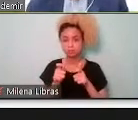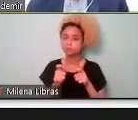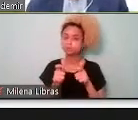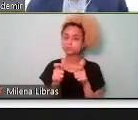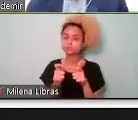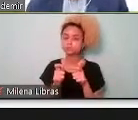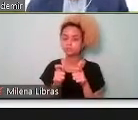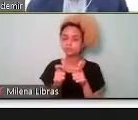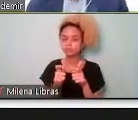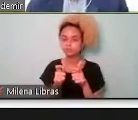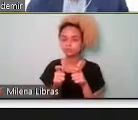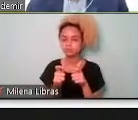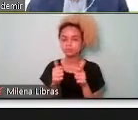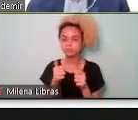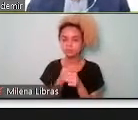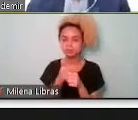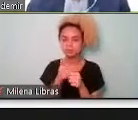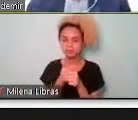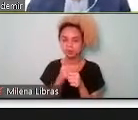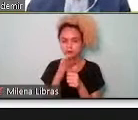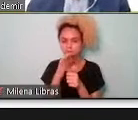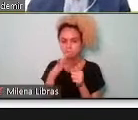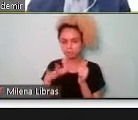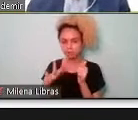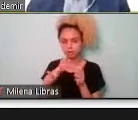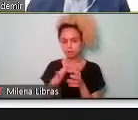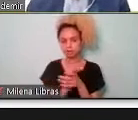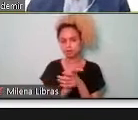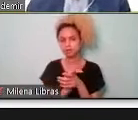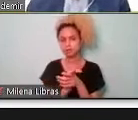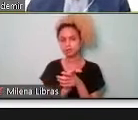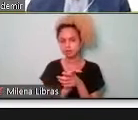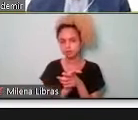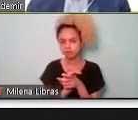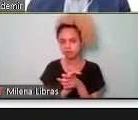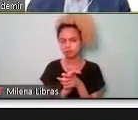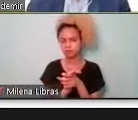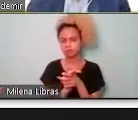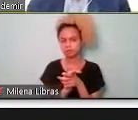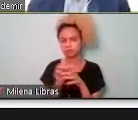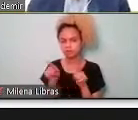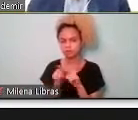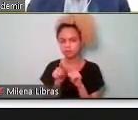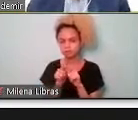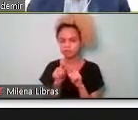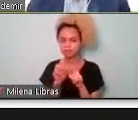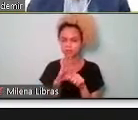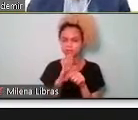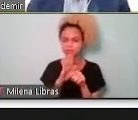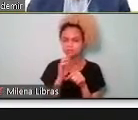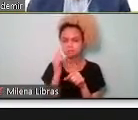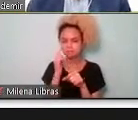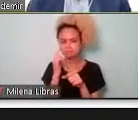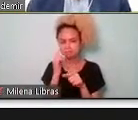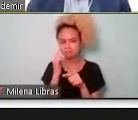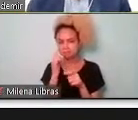praia lá de Miami, né? Aí estamos em fase de investigação.